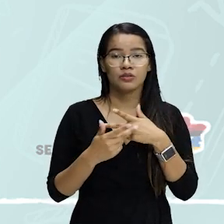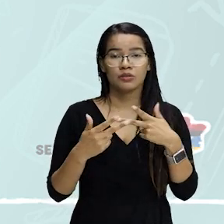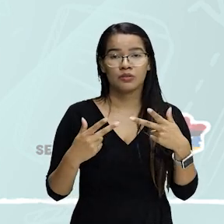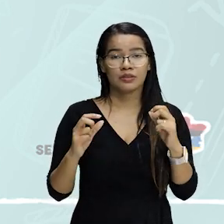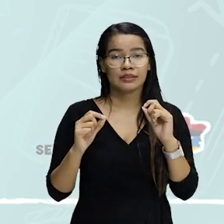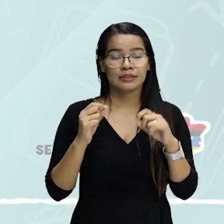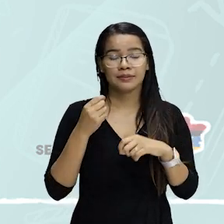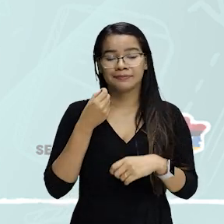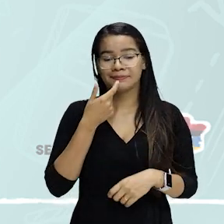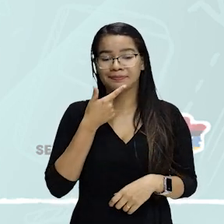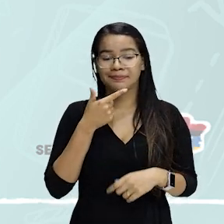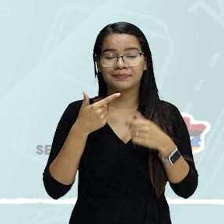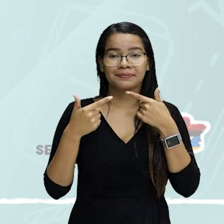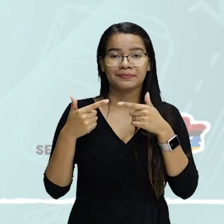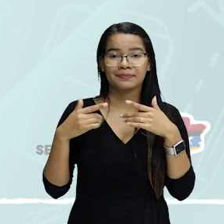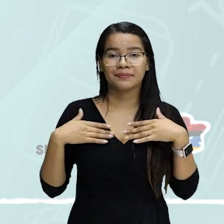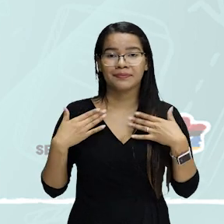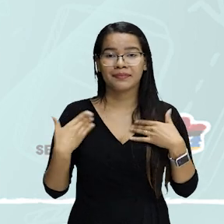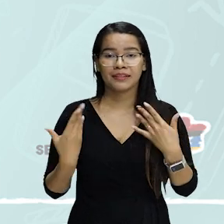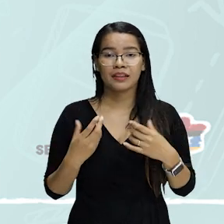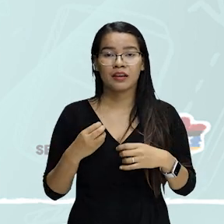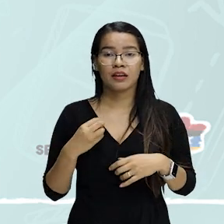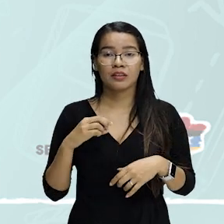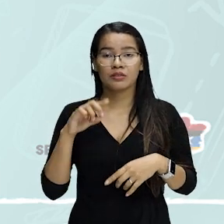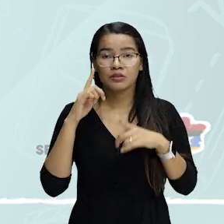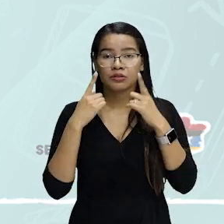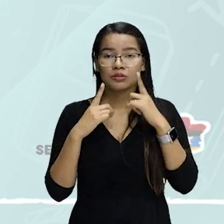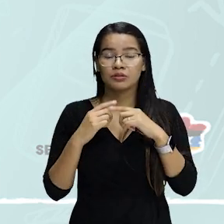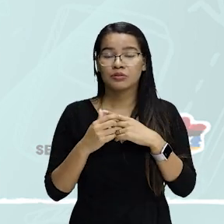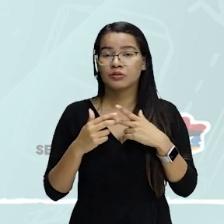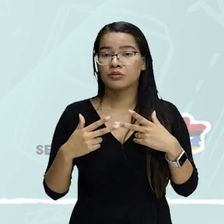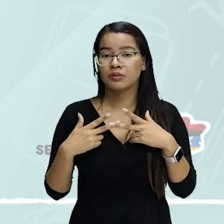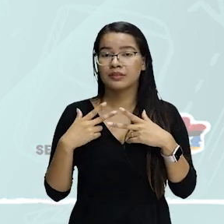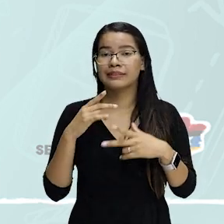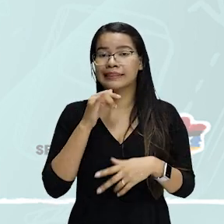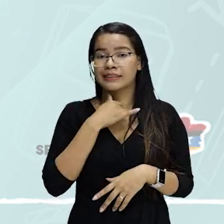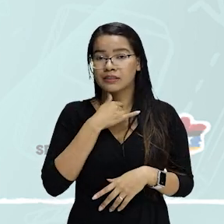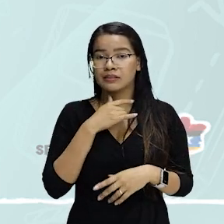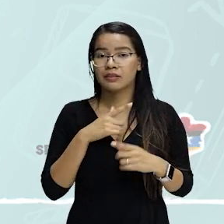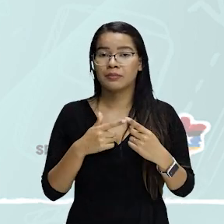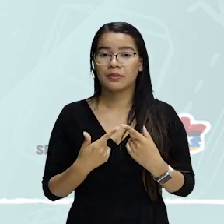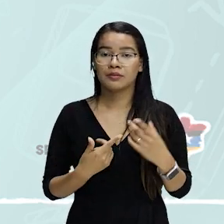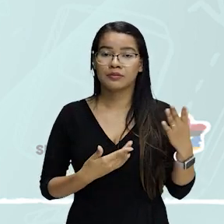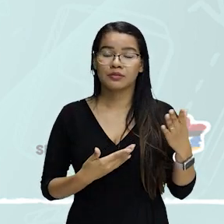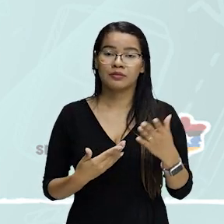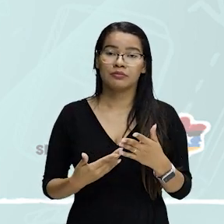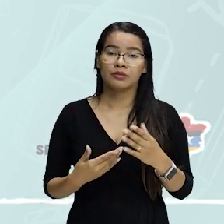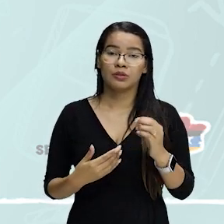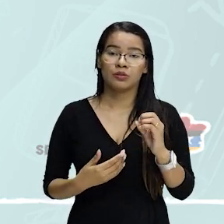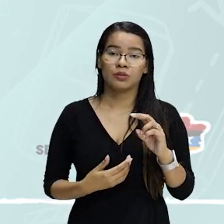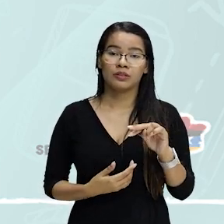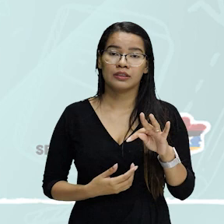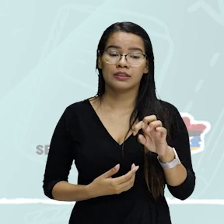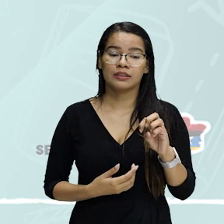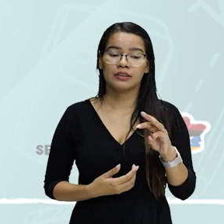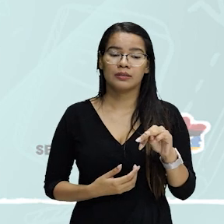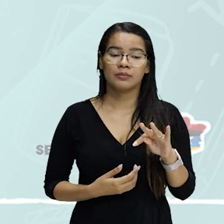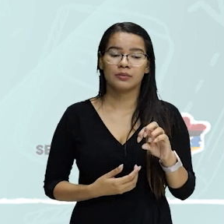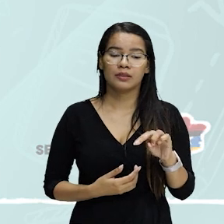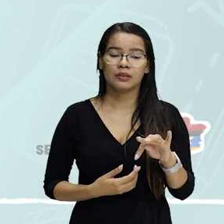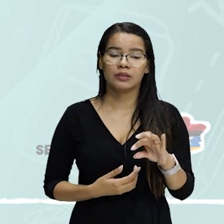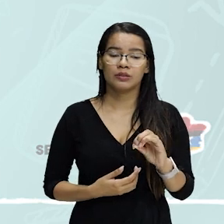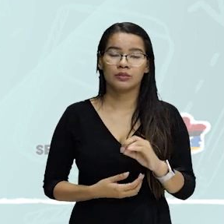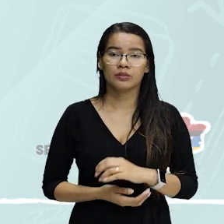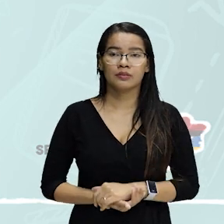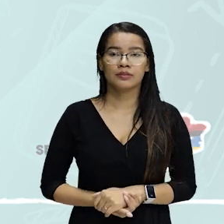alegres e chora de coisas que são tristes. Mas ele diz ao seu pesar, o seu contentamento. Ou seja, por isso que ele diz, rir